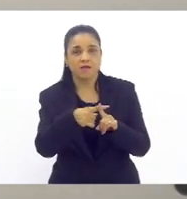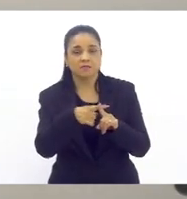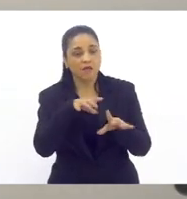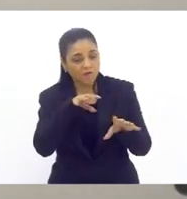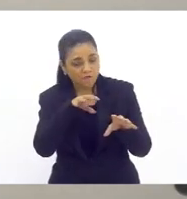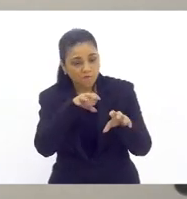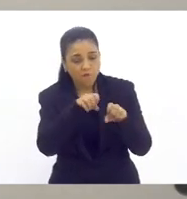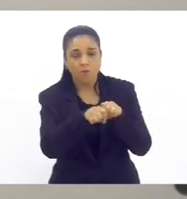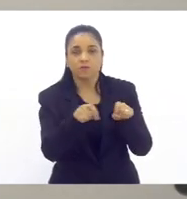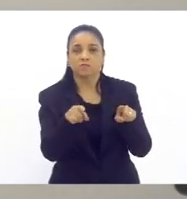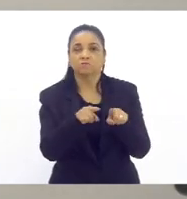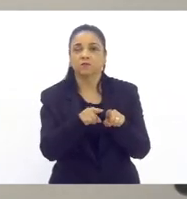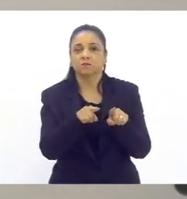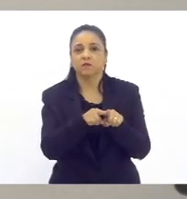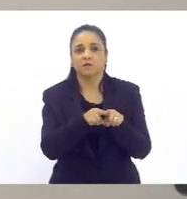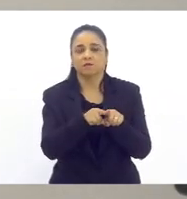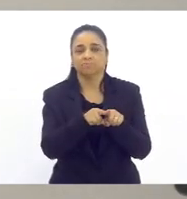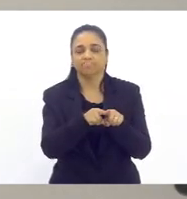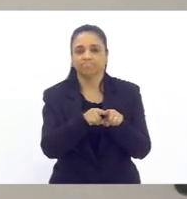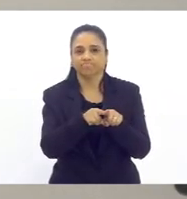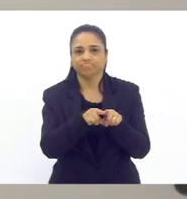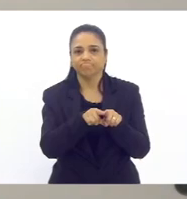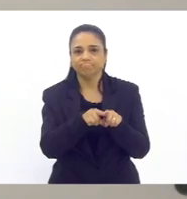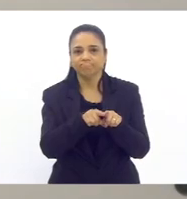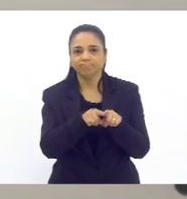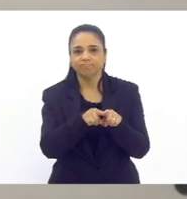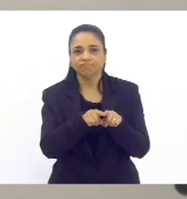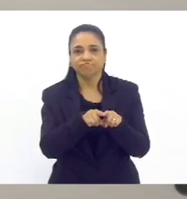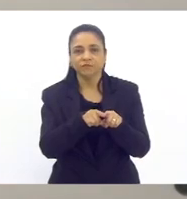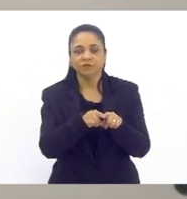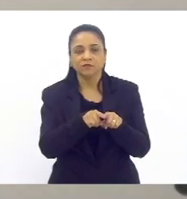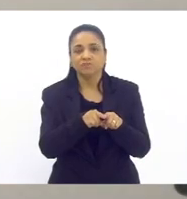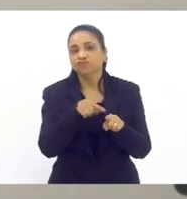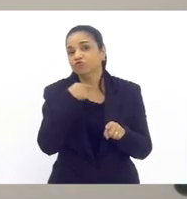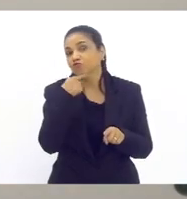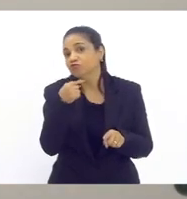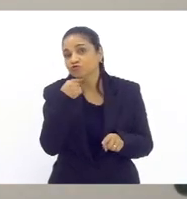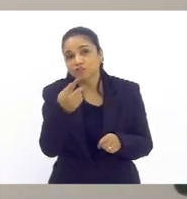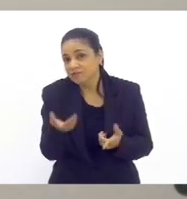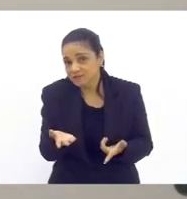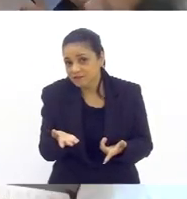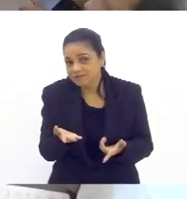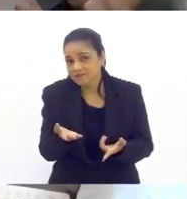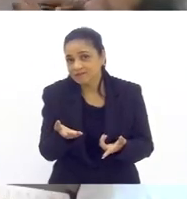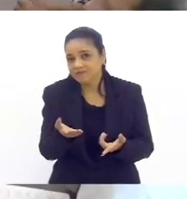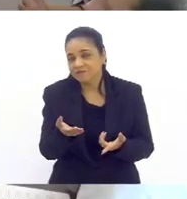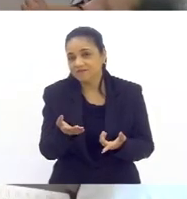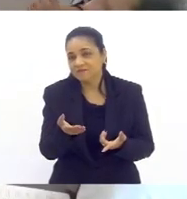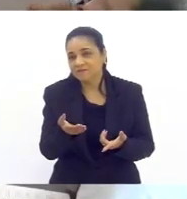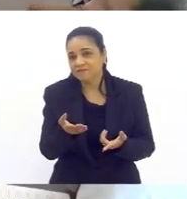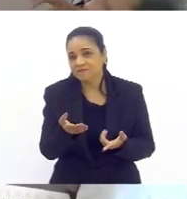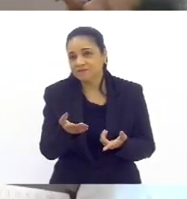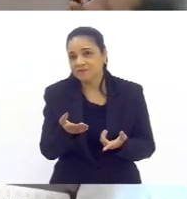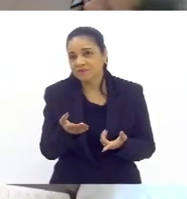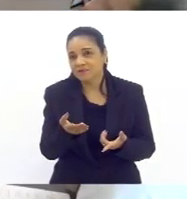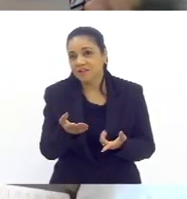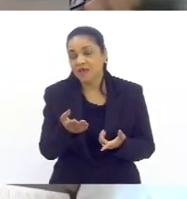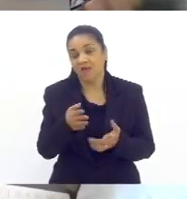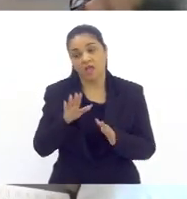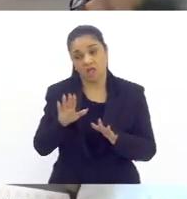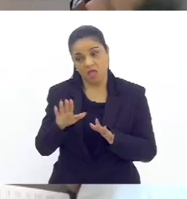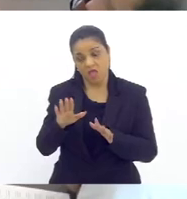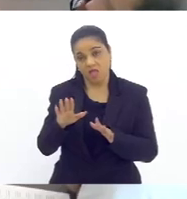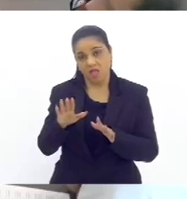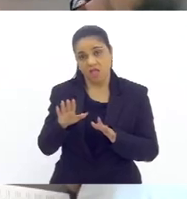de fato ocorrida porque senão não vai haver só questões conjunturais não é